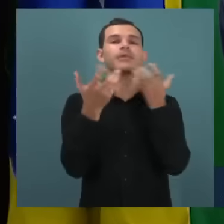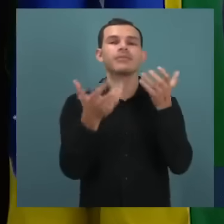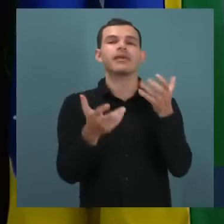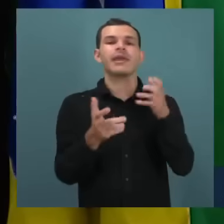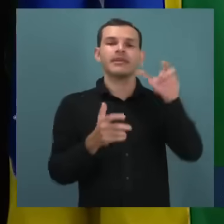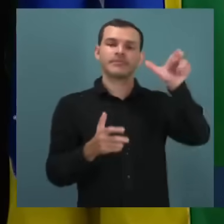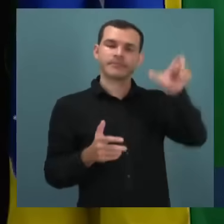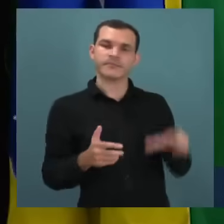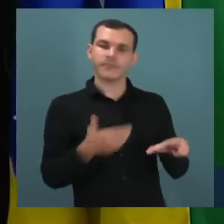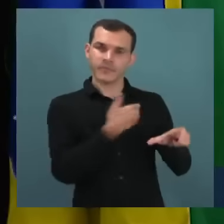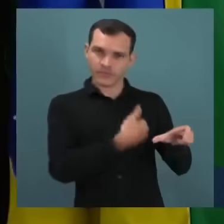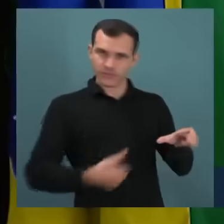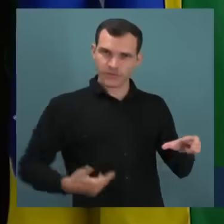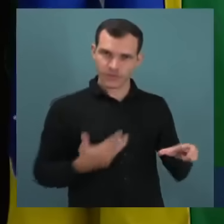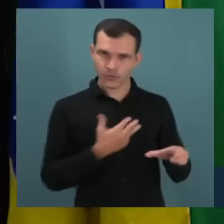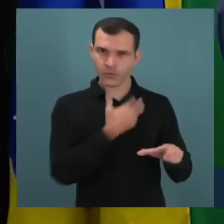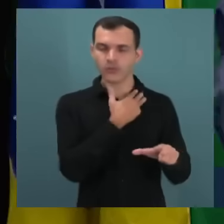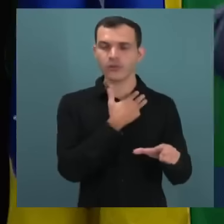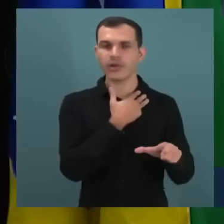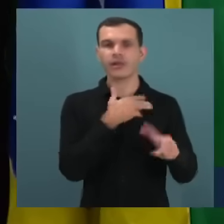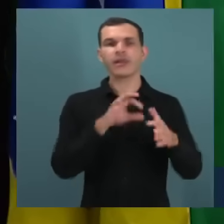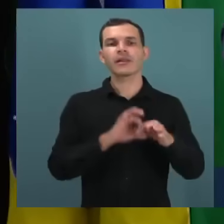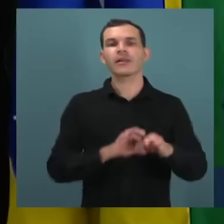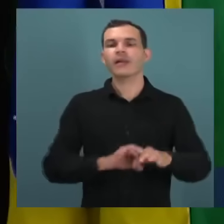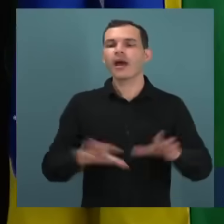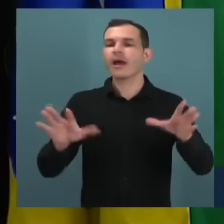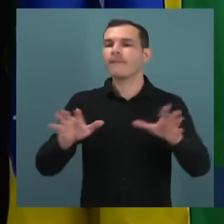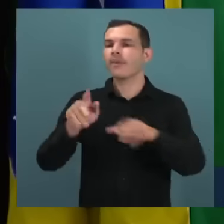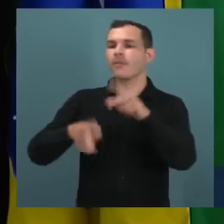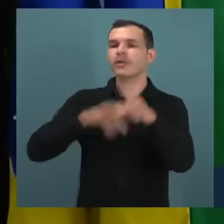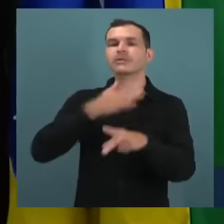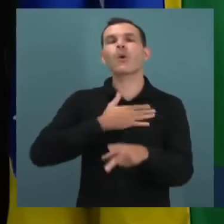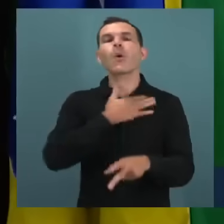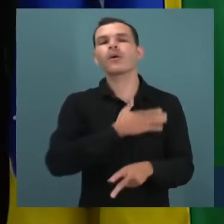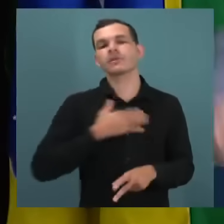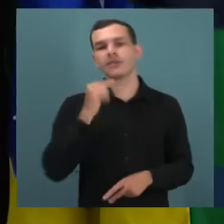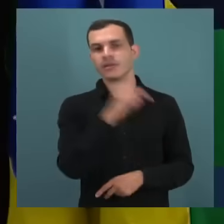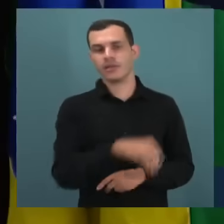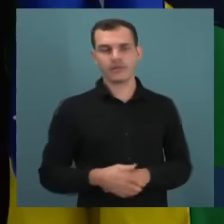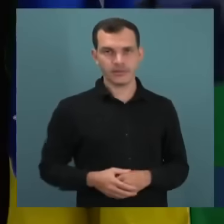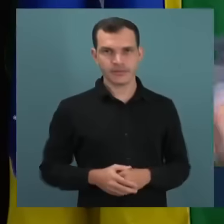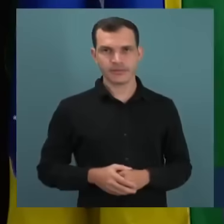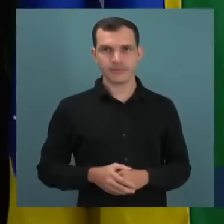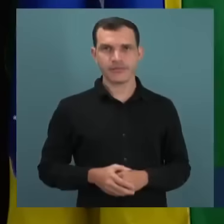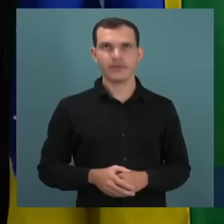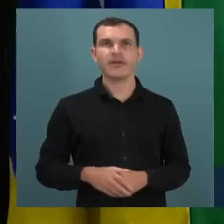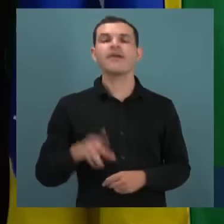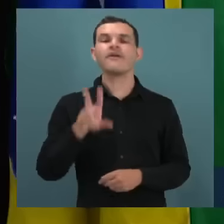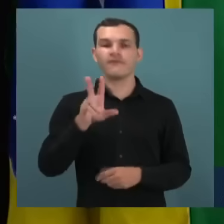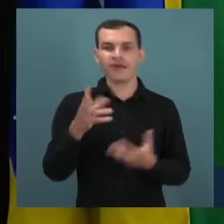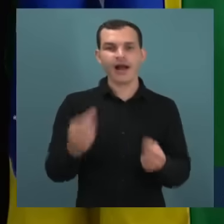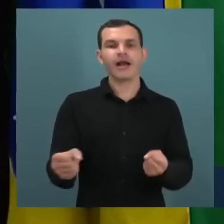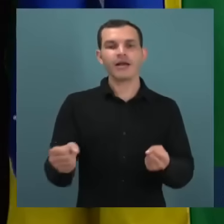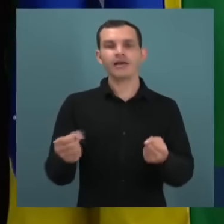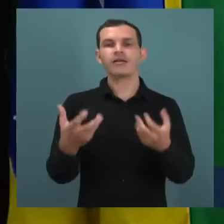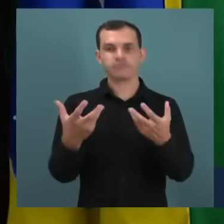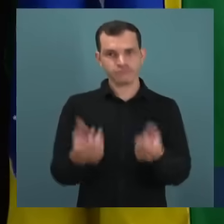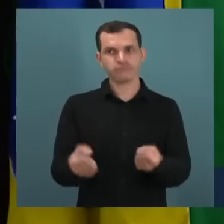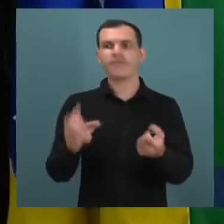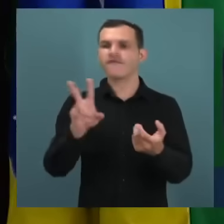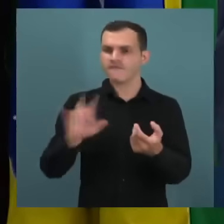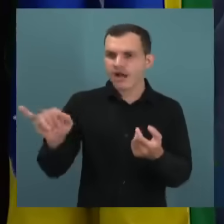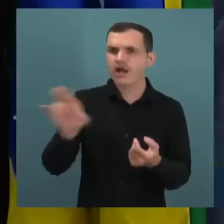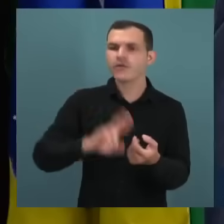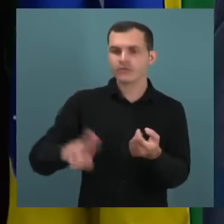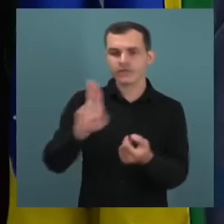não gostam dele, que é a classe média. Aí a outra medida provisória. Vamos usar o Fundo de Garantia do Trabalhador Brasileiro?